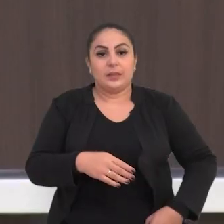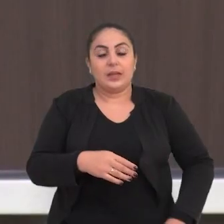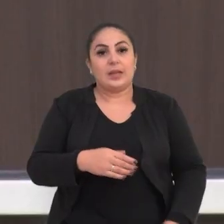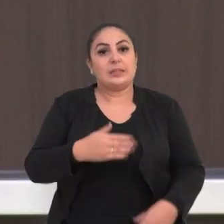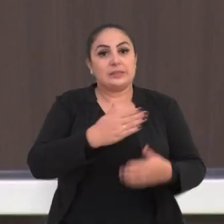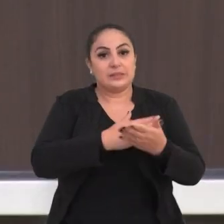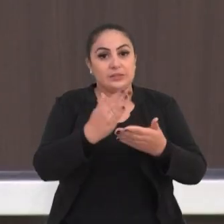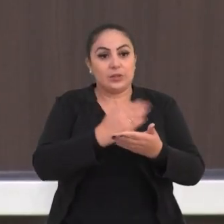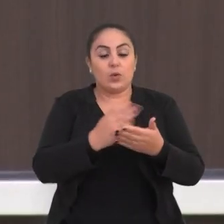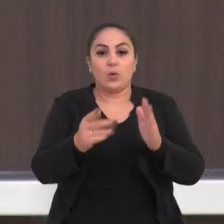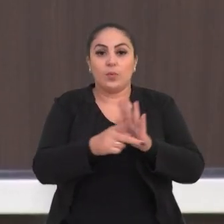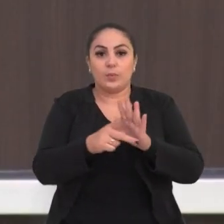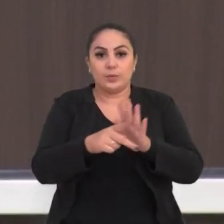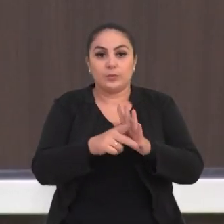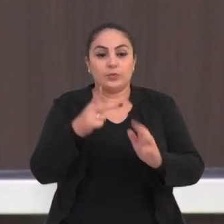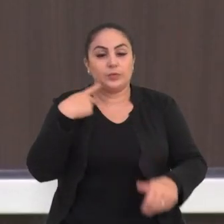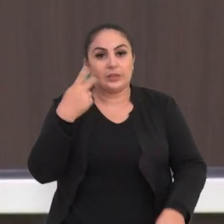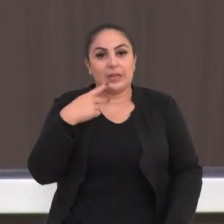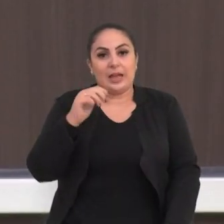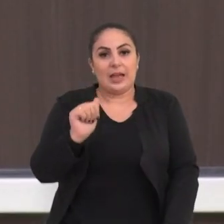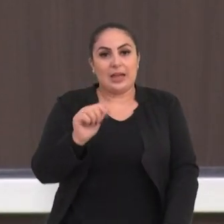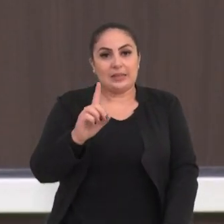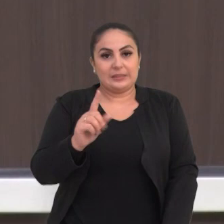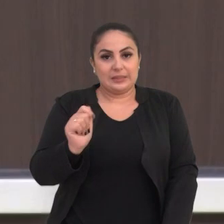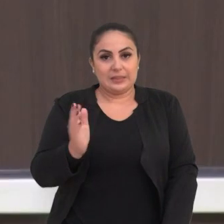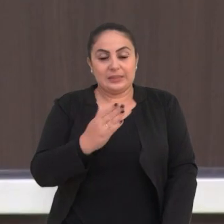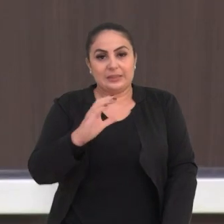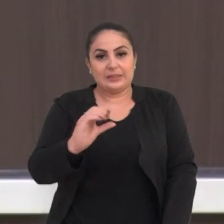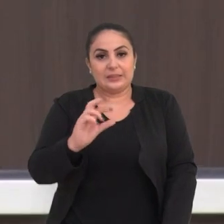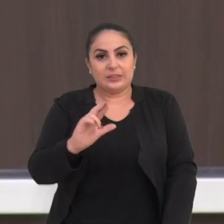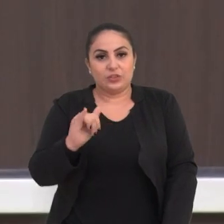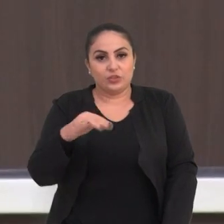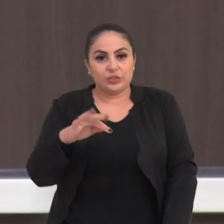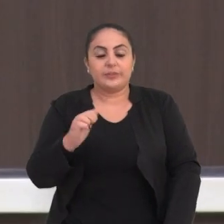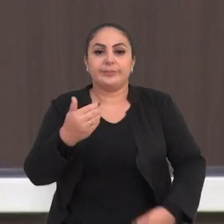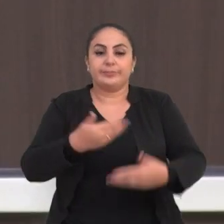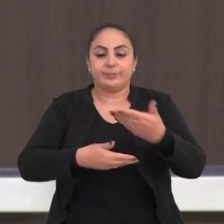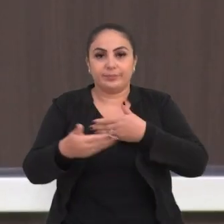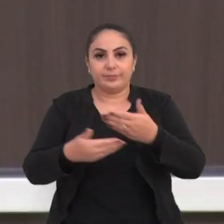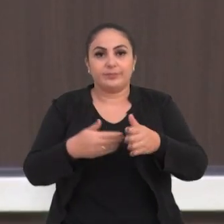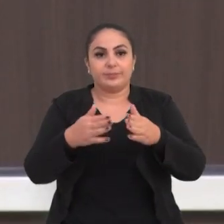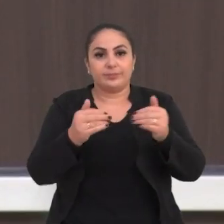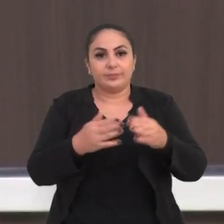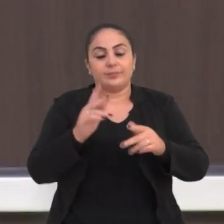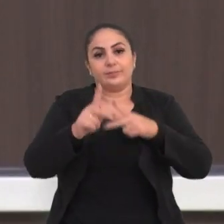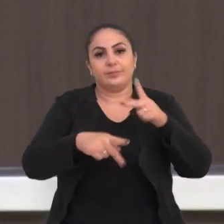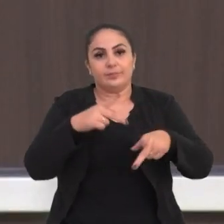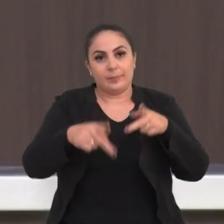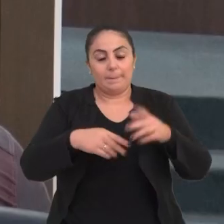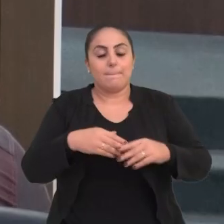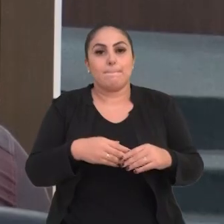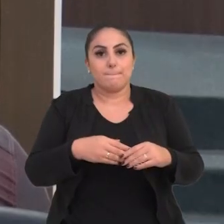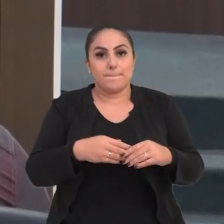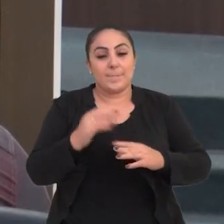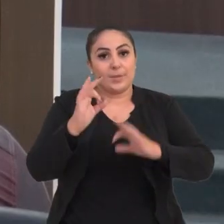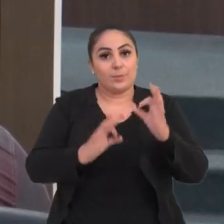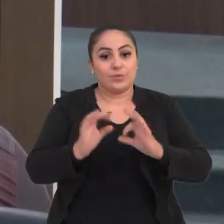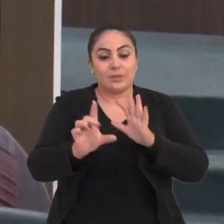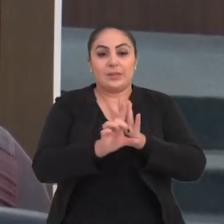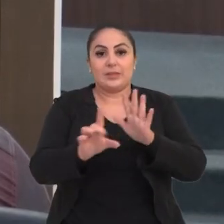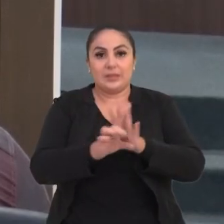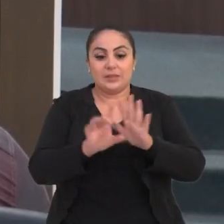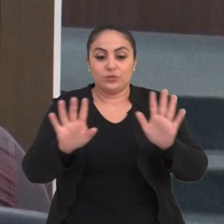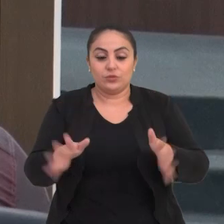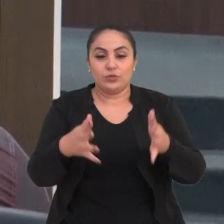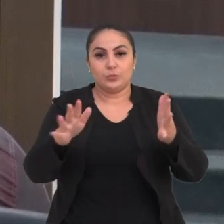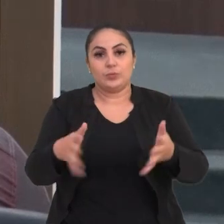A iniciativa partiu da vereadora Ada Cristina Munareto e atende um apelo popular. O projeto de